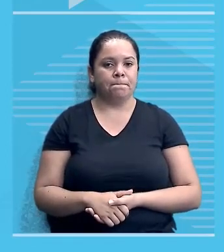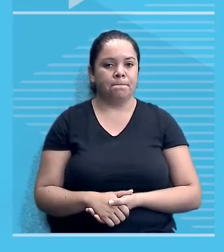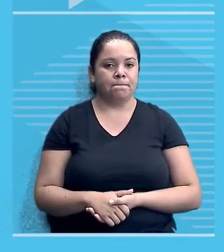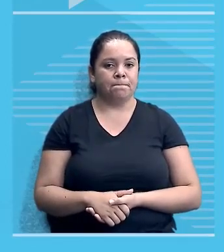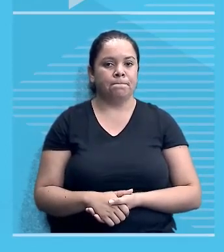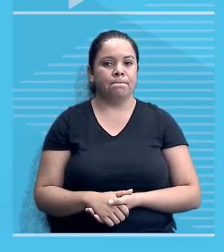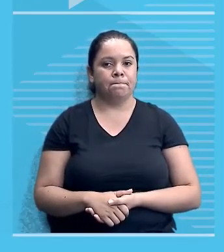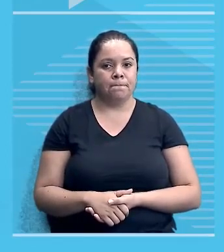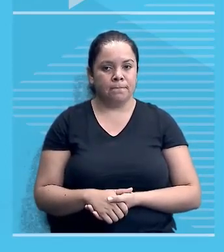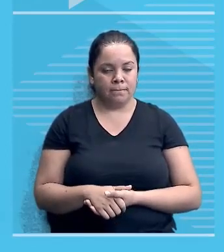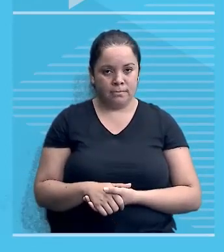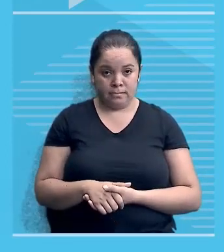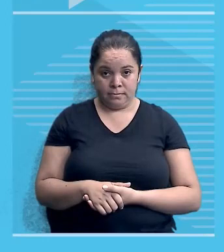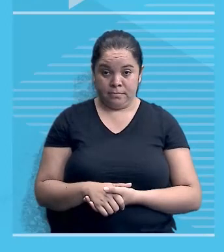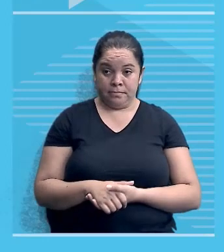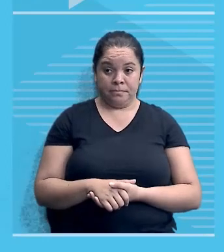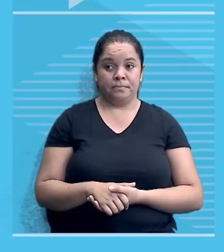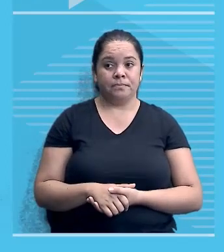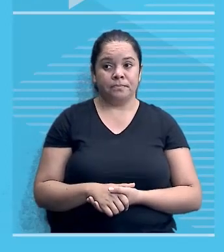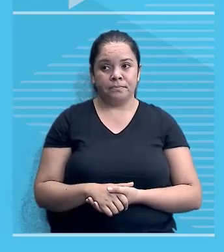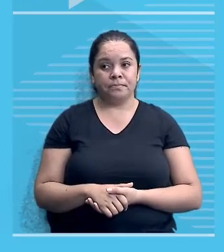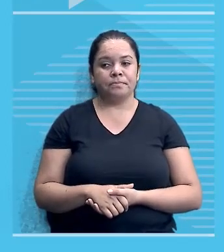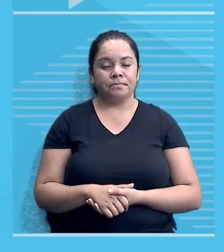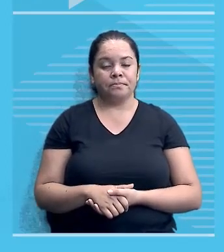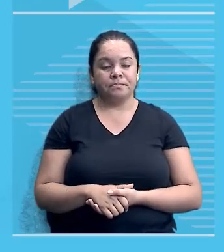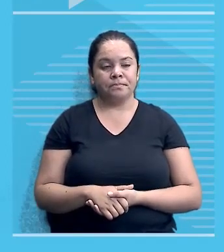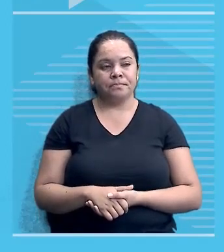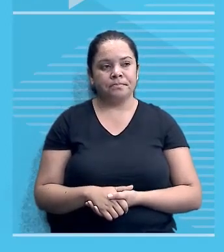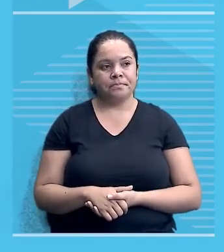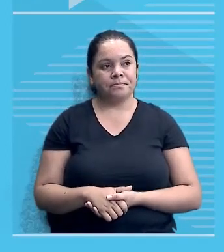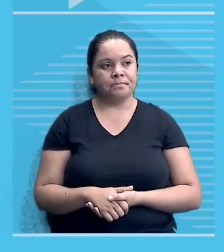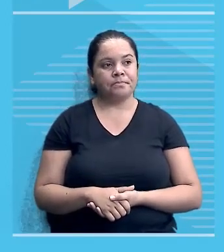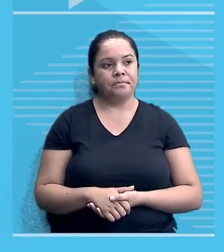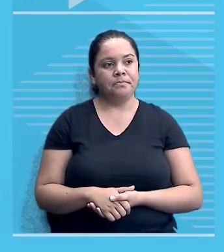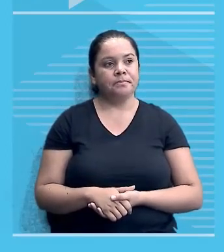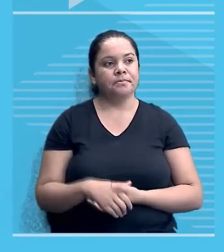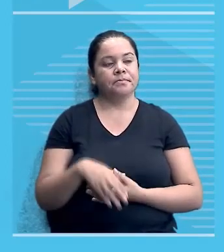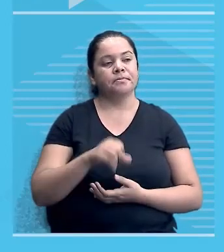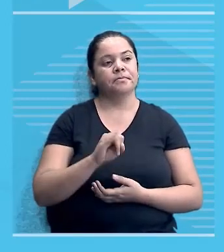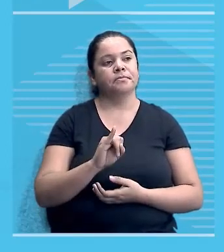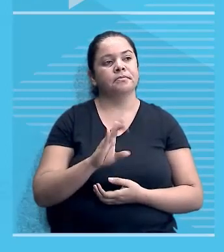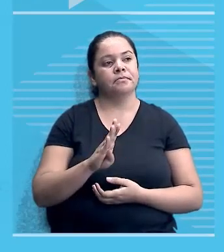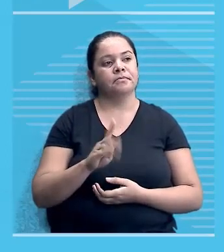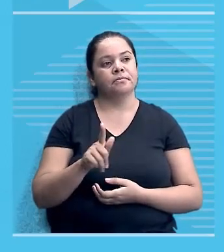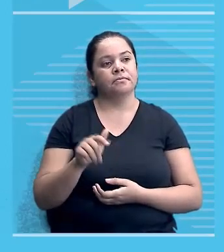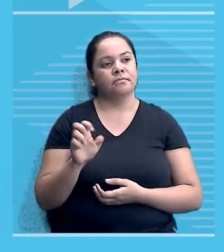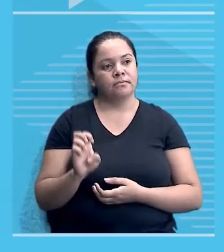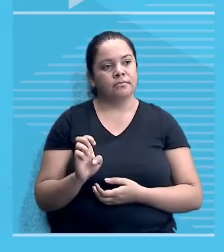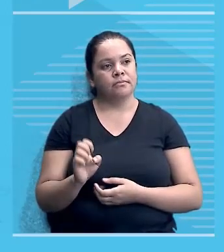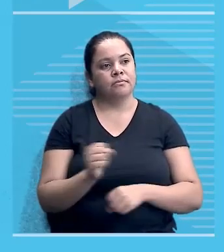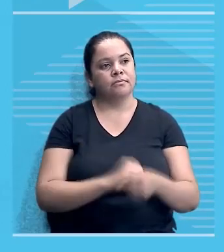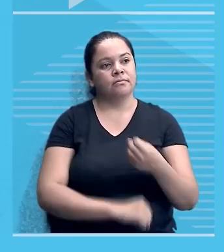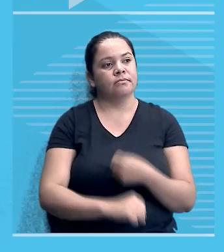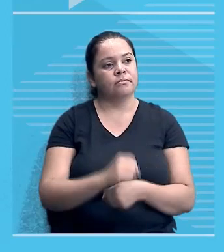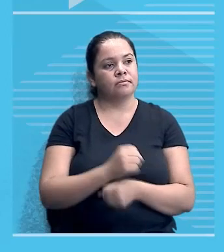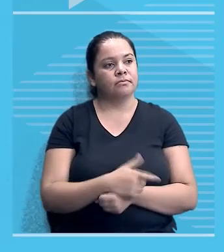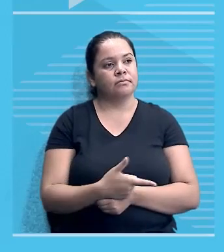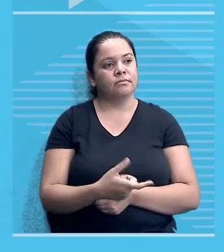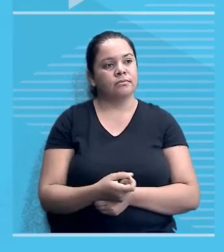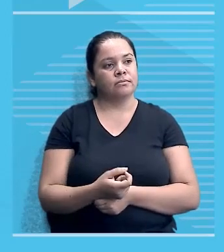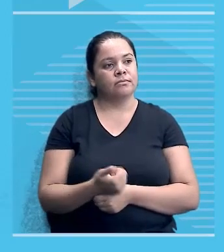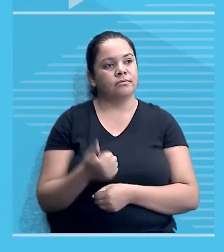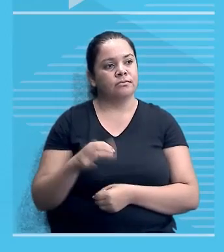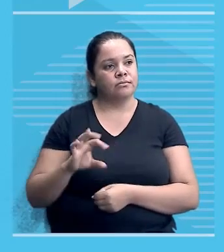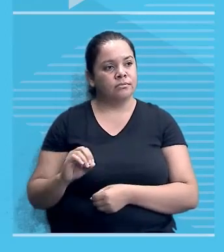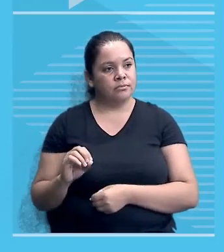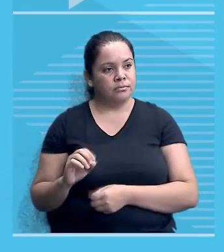para se ter uma ideia no senso aí do IBGE 2010 o último realizado é o país possui uma população